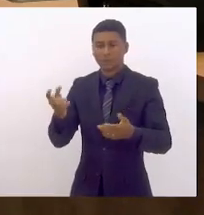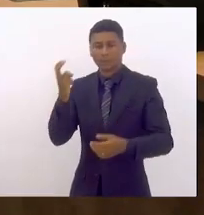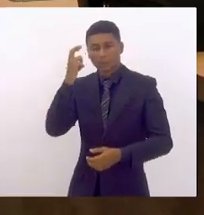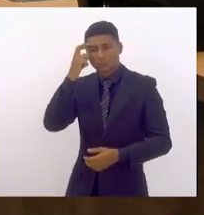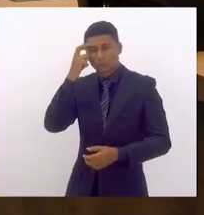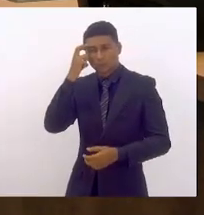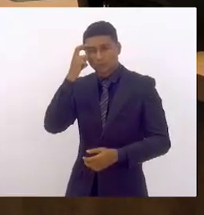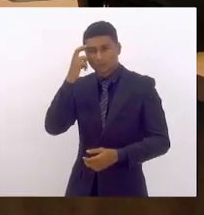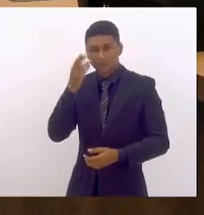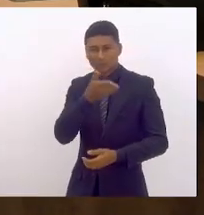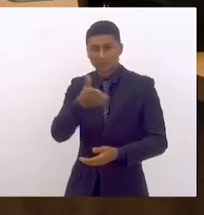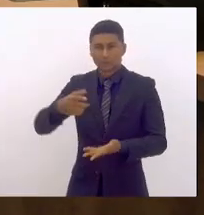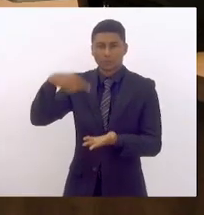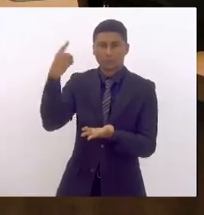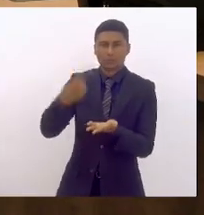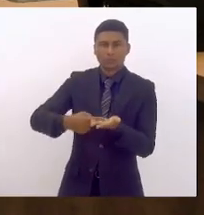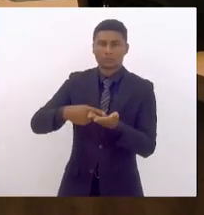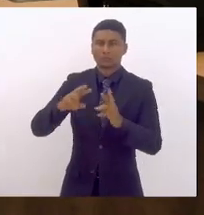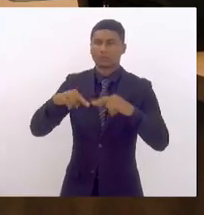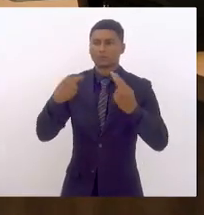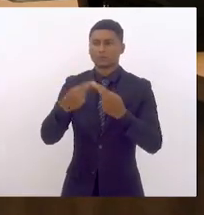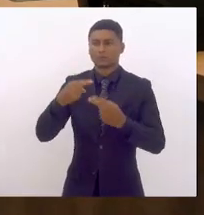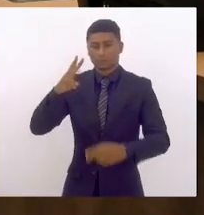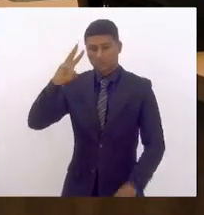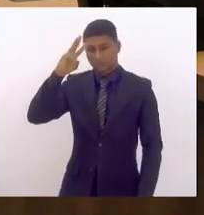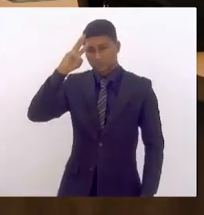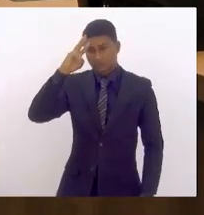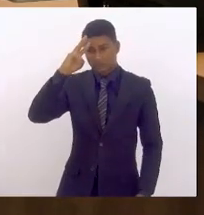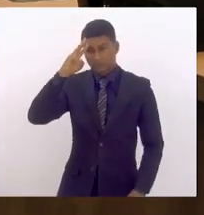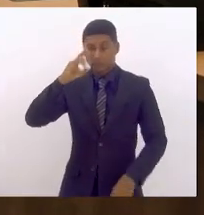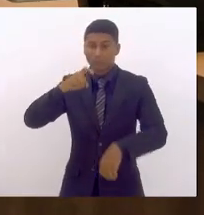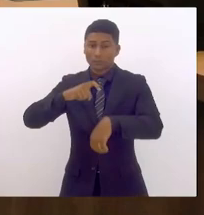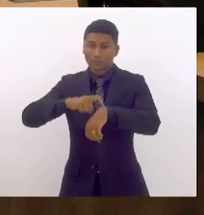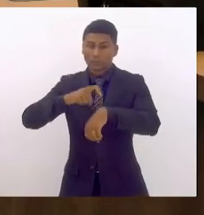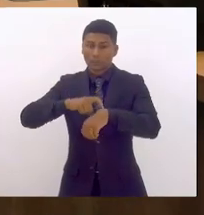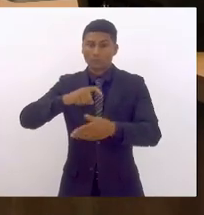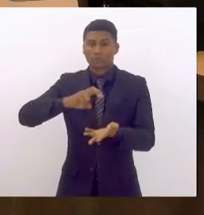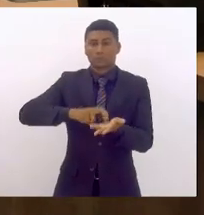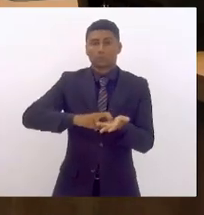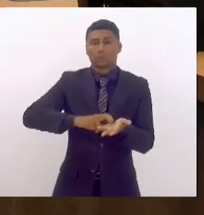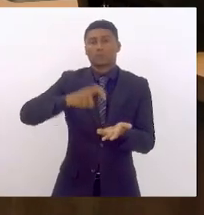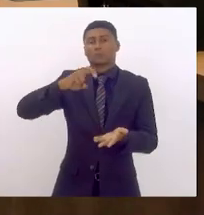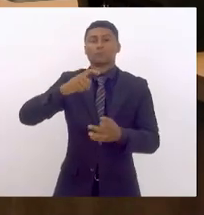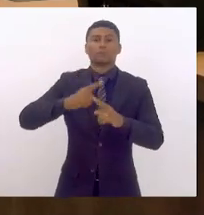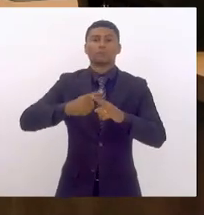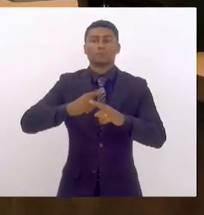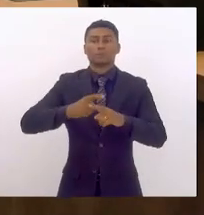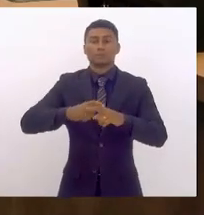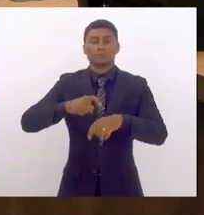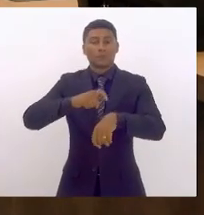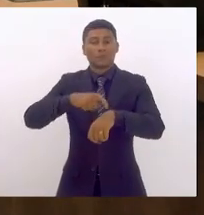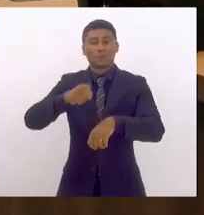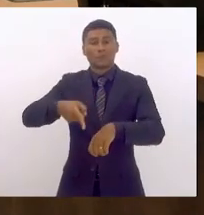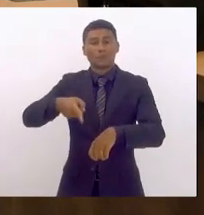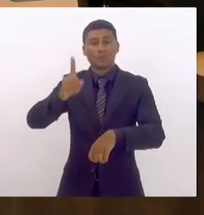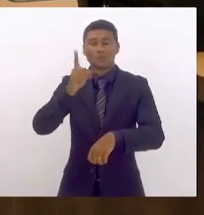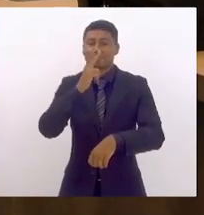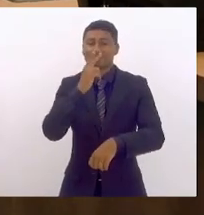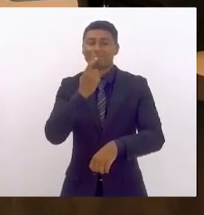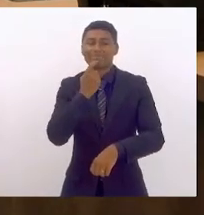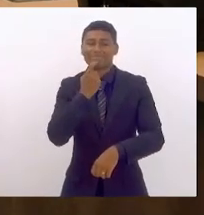marcaram audiência pública para terça-feira mas só o horário a gente botou para de manhã porque uma hora ia ficar muito próximo